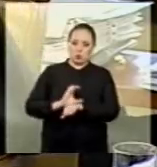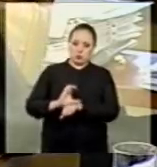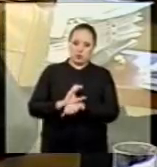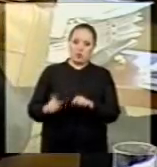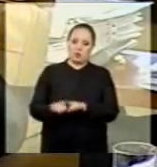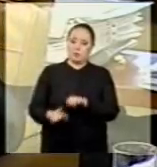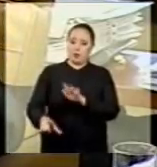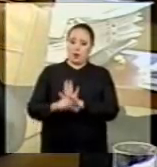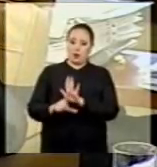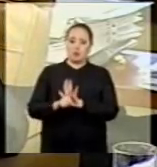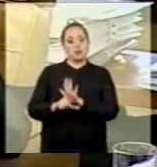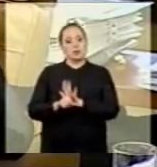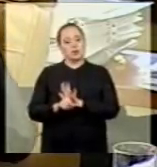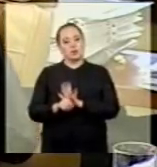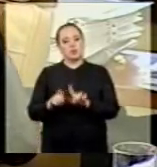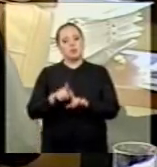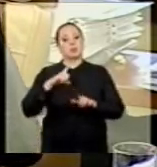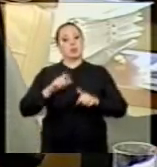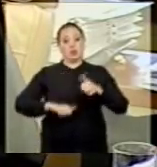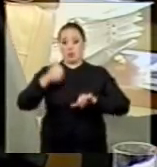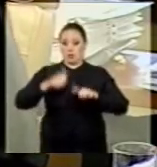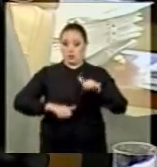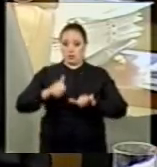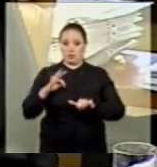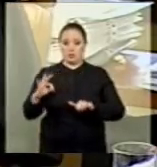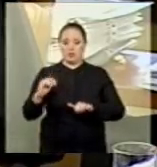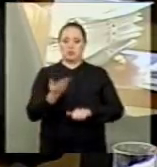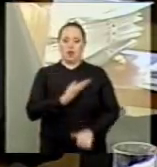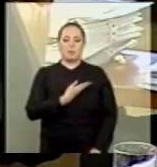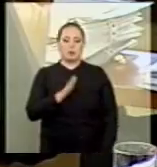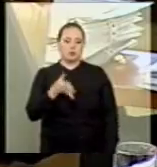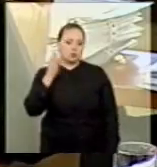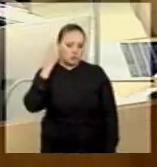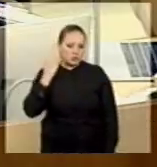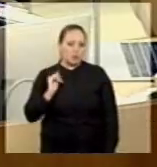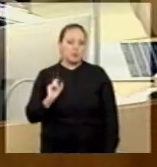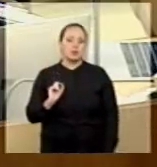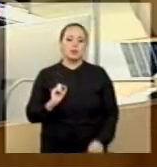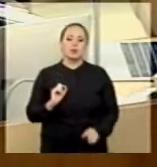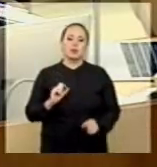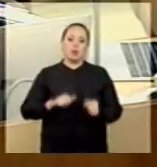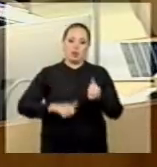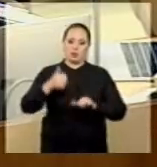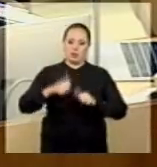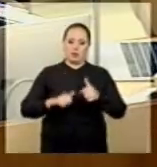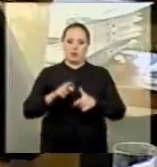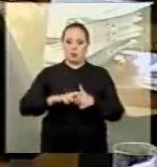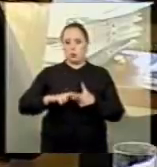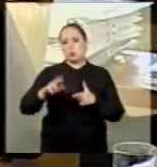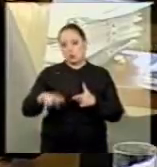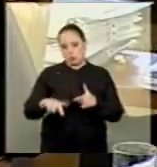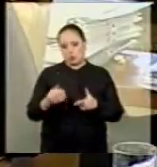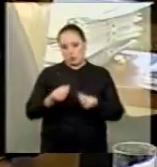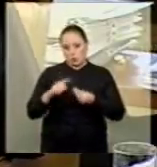leis, também tenho, por análise, e todos os colegas sabem, a questão da análise da consequência, como as